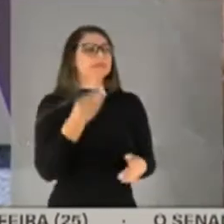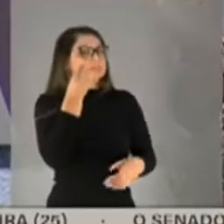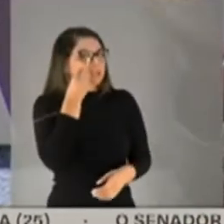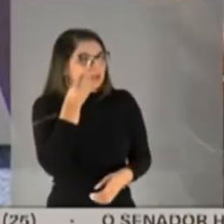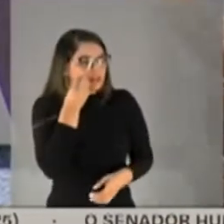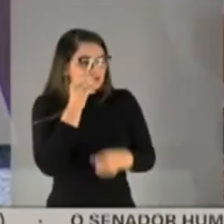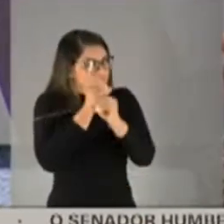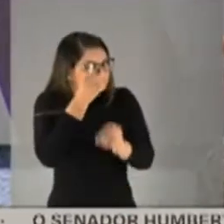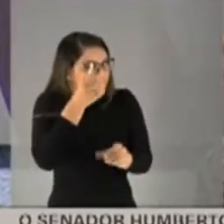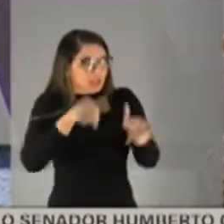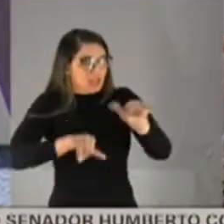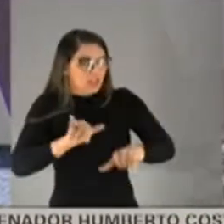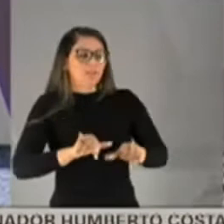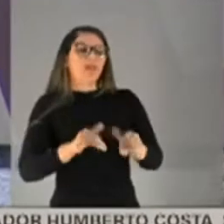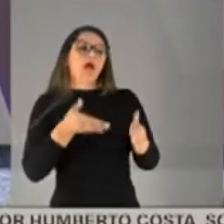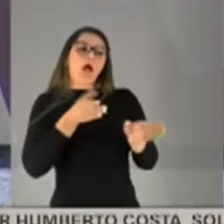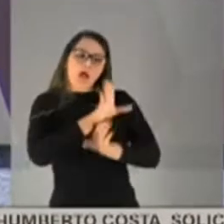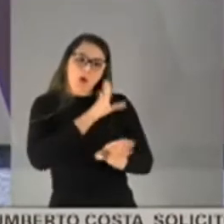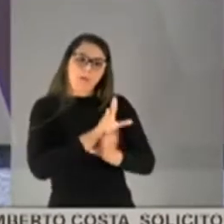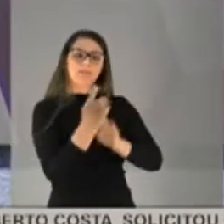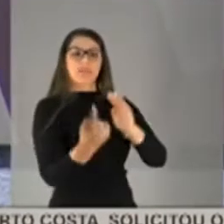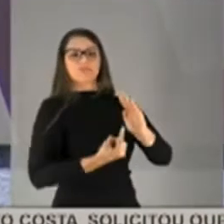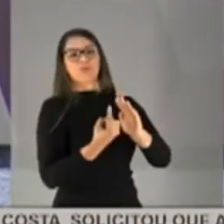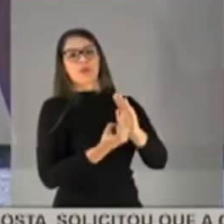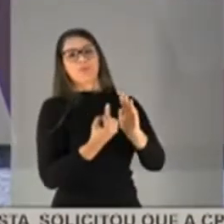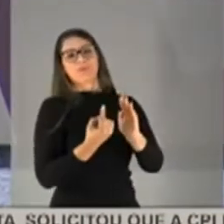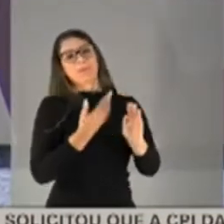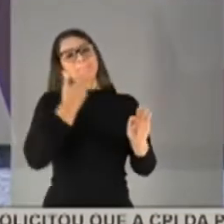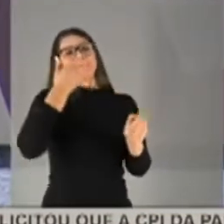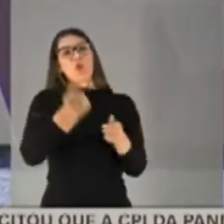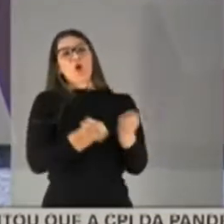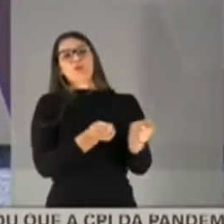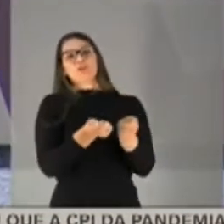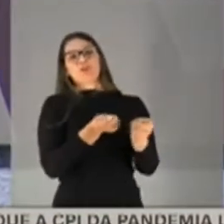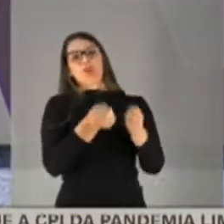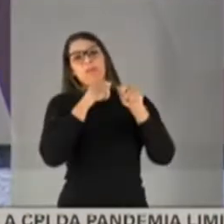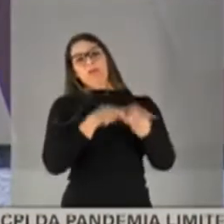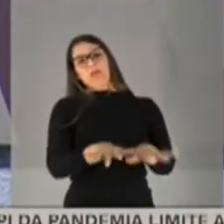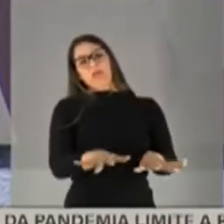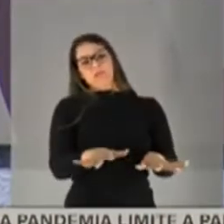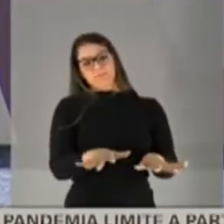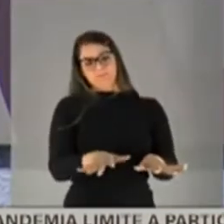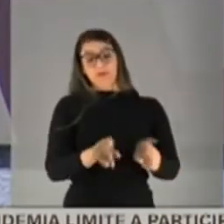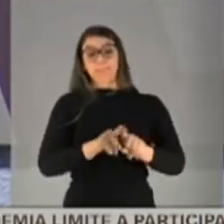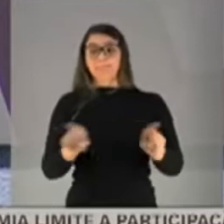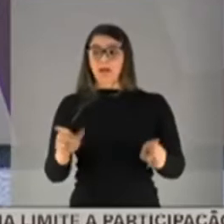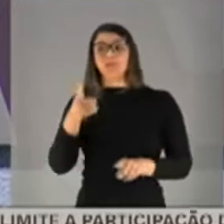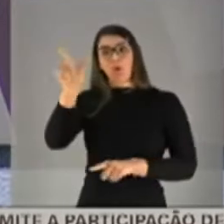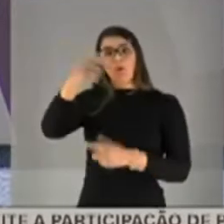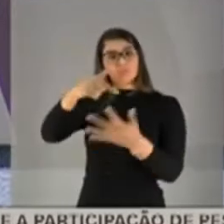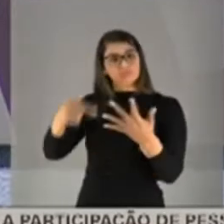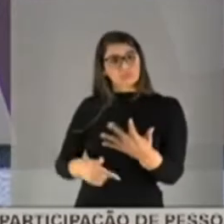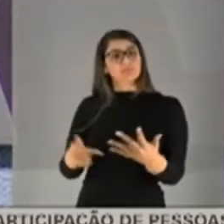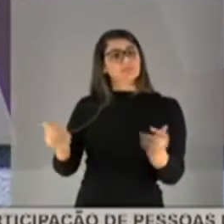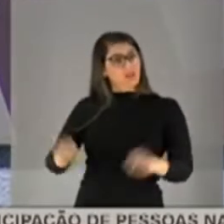também recomenda o isolamento, a gente controla a transmissão. Mas havia outra medida também de redução